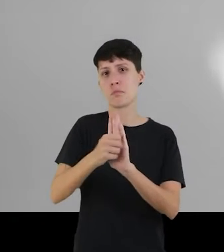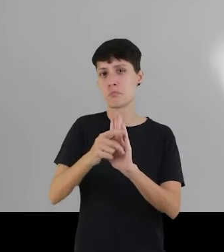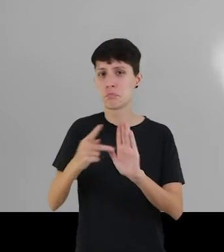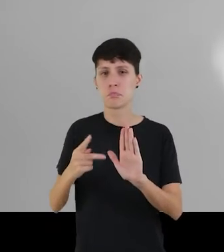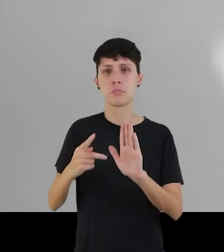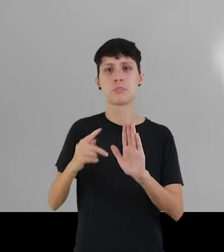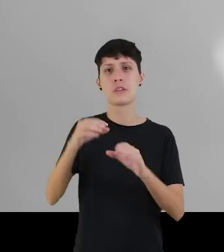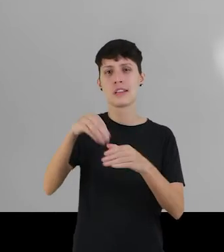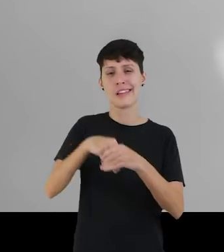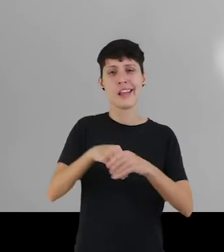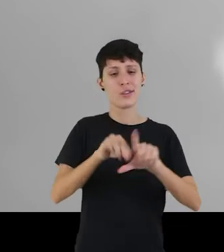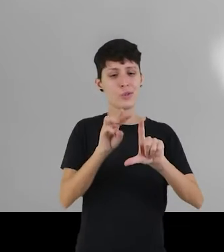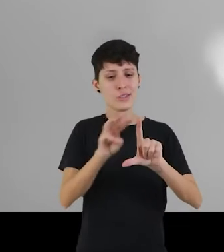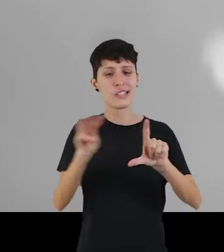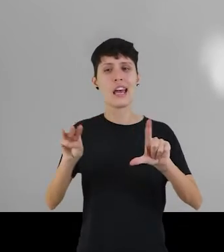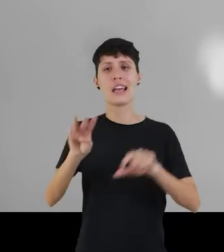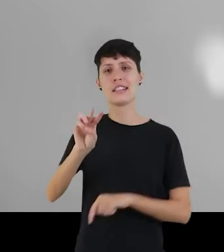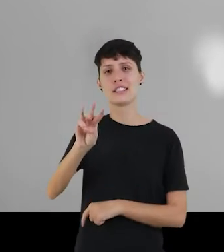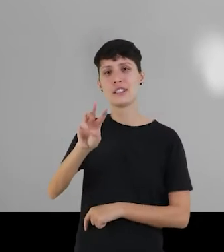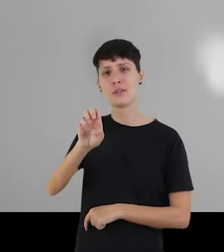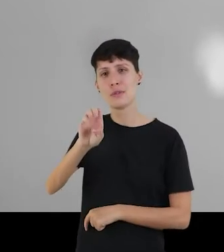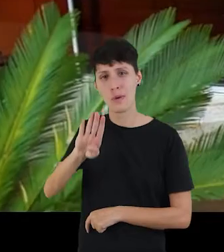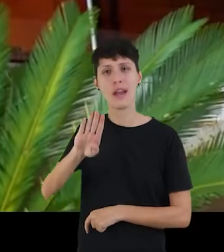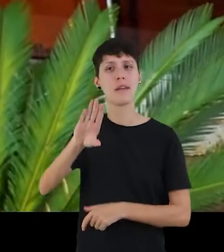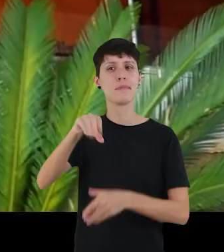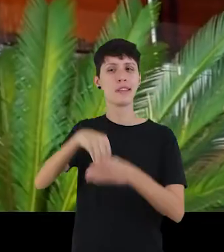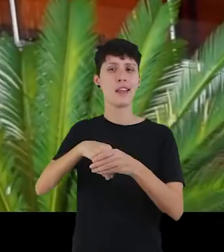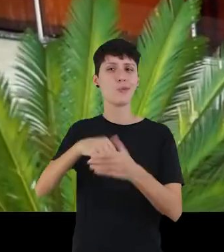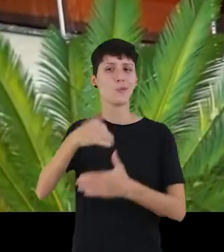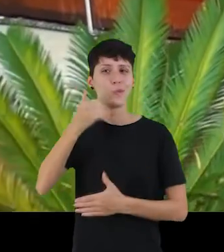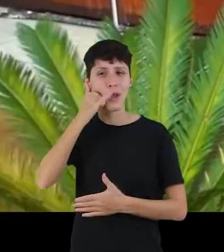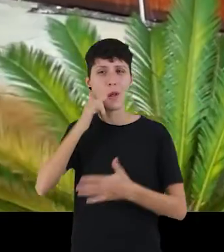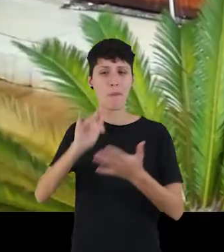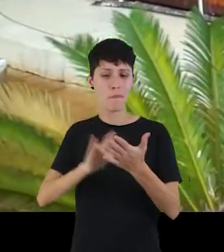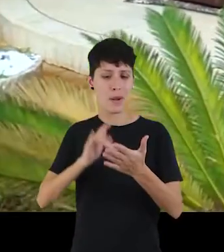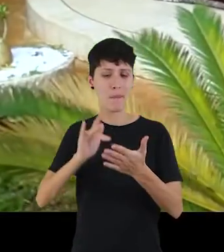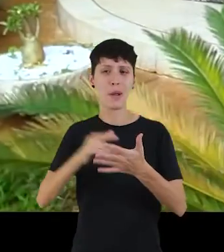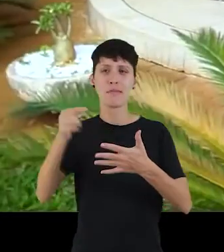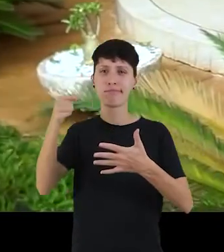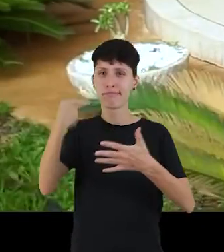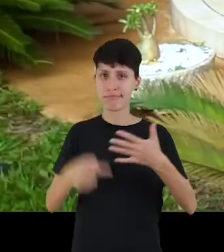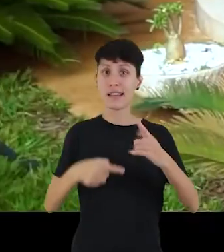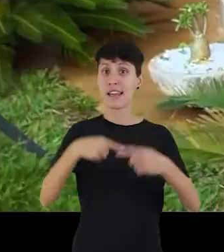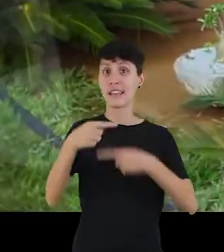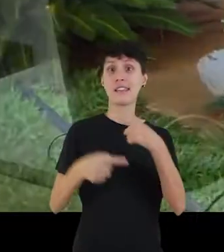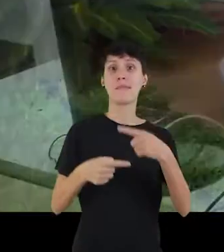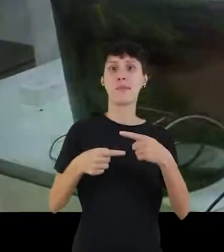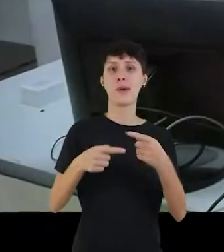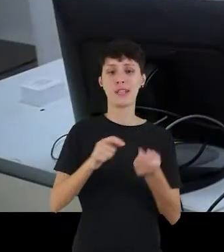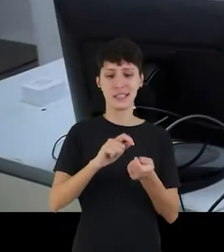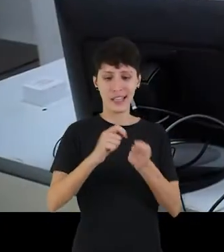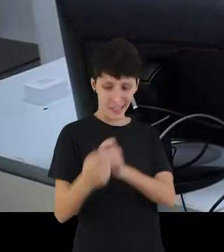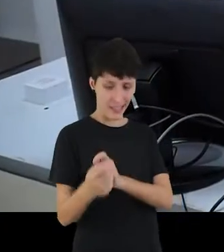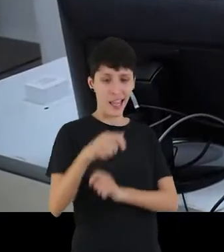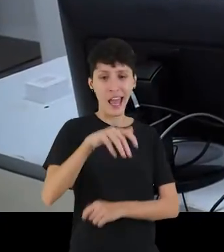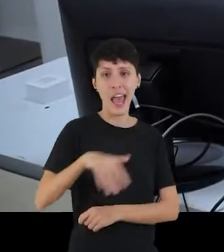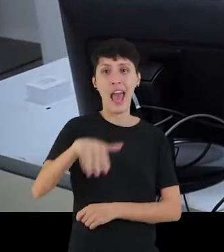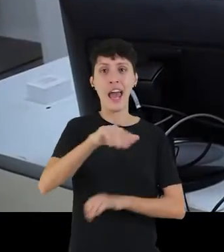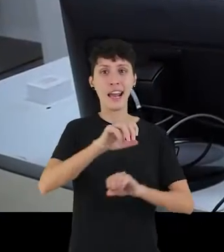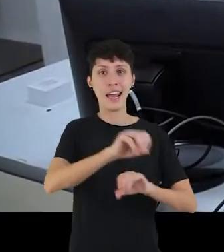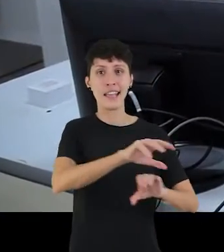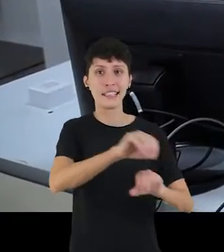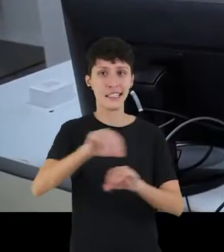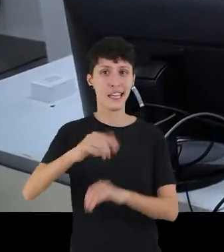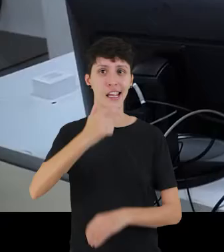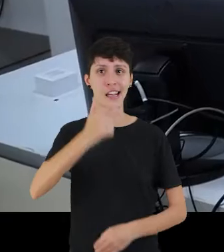desenvolvimento web, mobile, dispositivos embarcados. E, por fim, na carreira docente, eu tenho